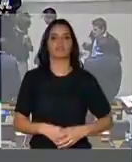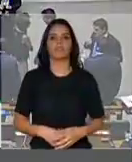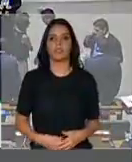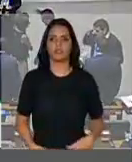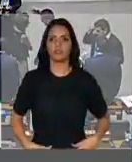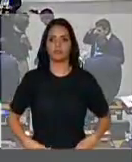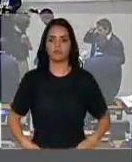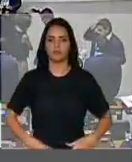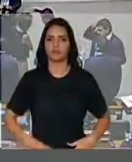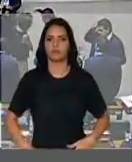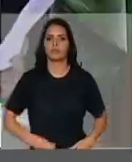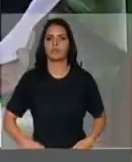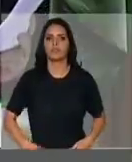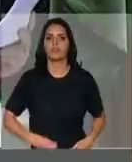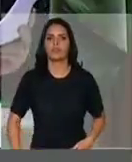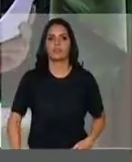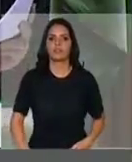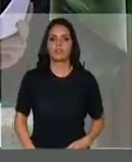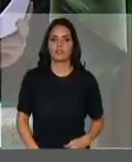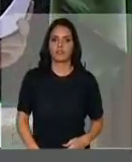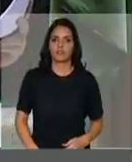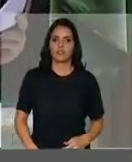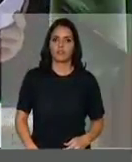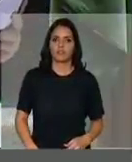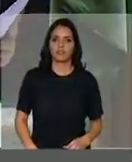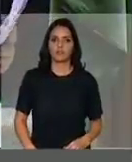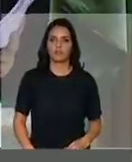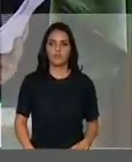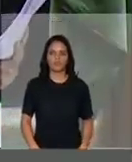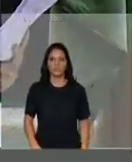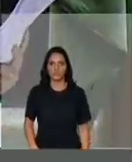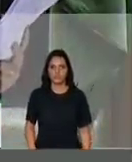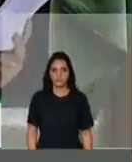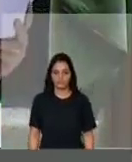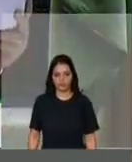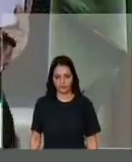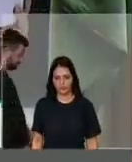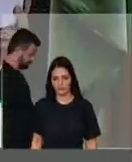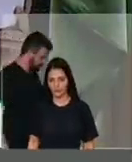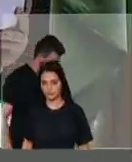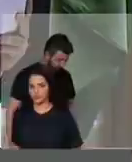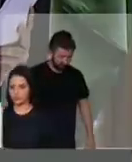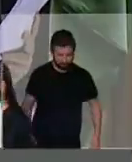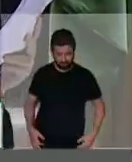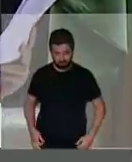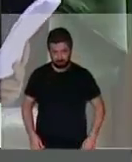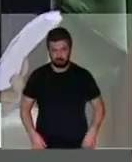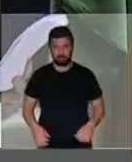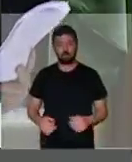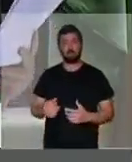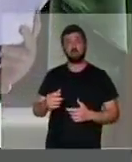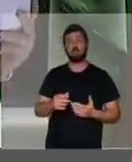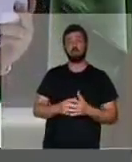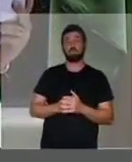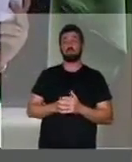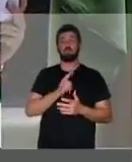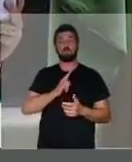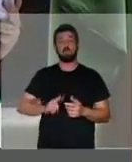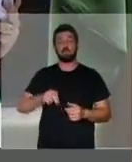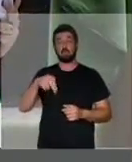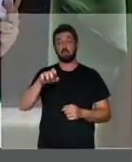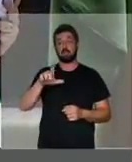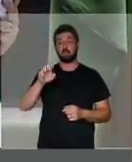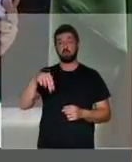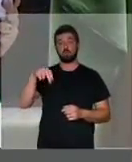Que honra me reservou o destino. À semelhança do que ocorreu com meu pai, senador Nelson Carneiro, em